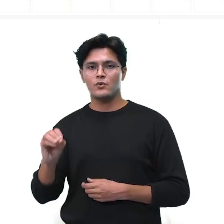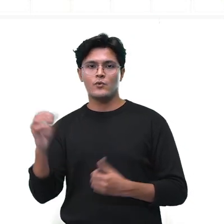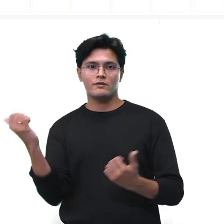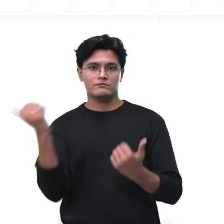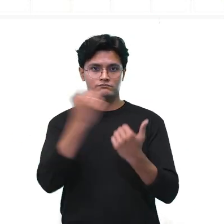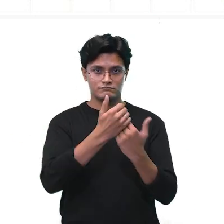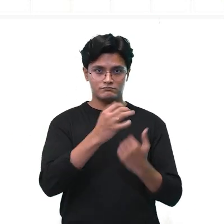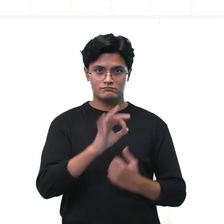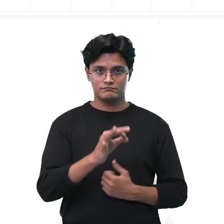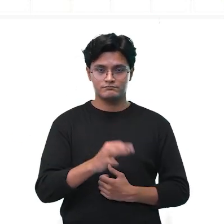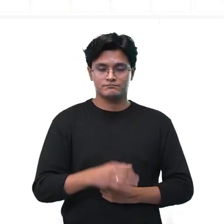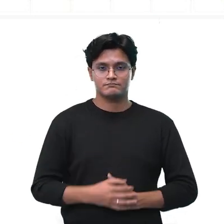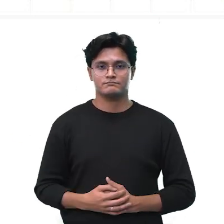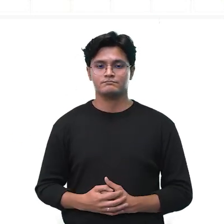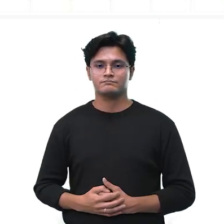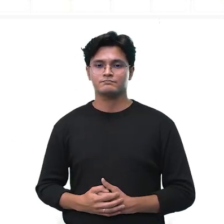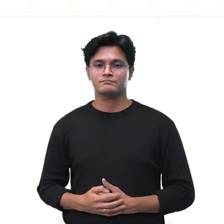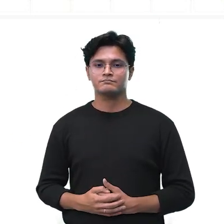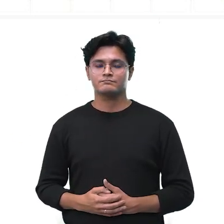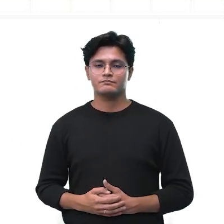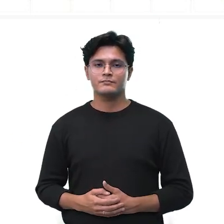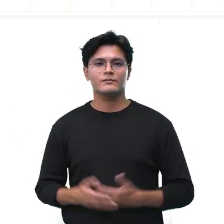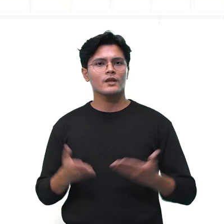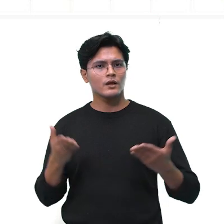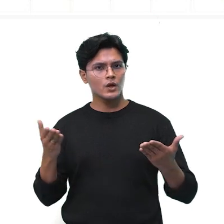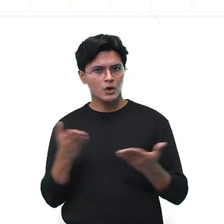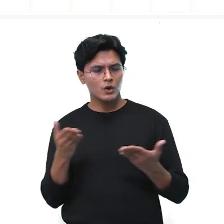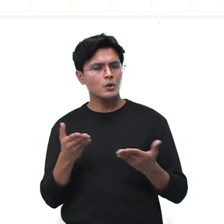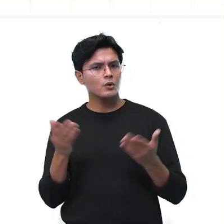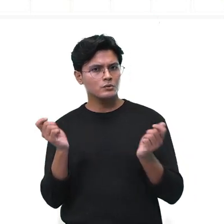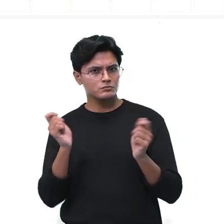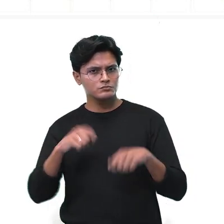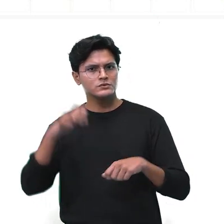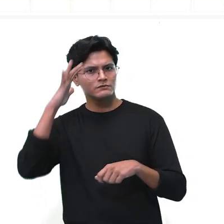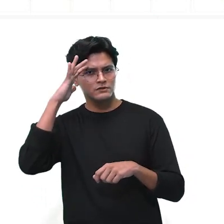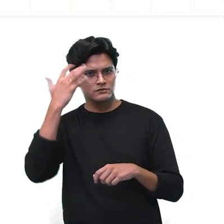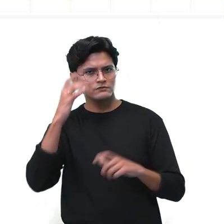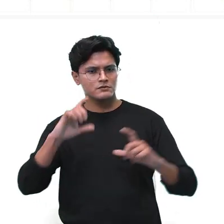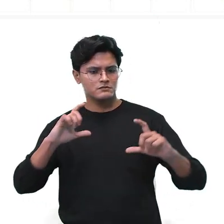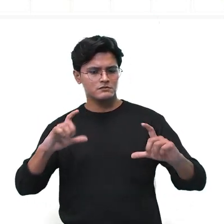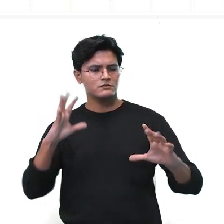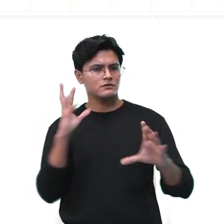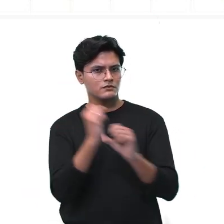50 graus, tá? Agora sim a gente consegue resolver a expressão, né?